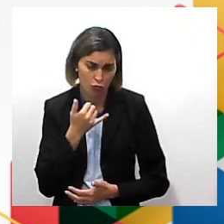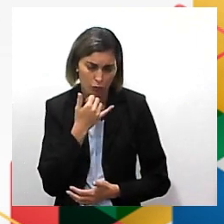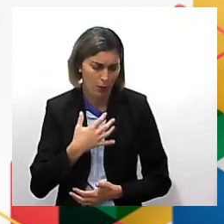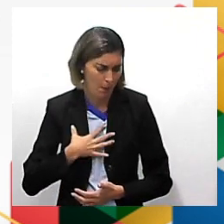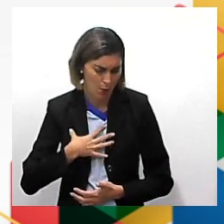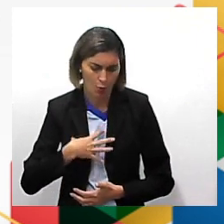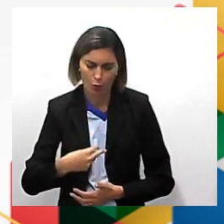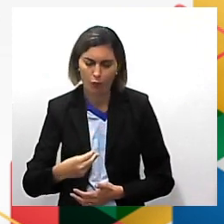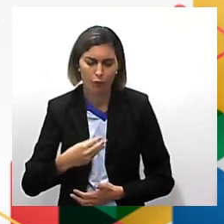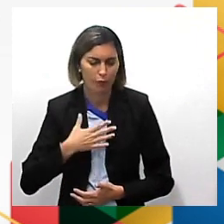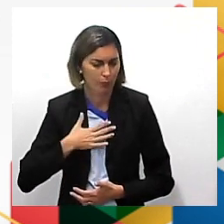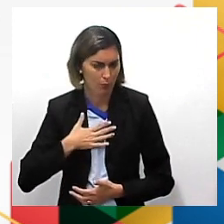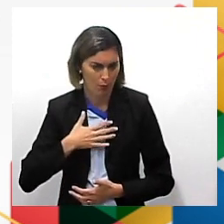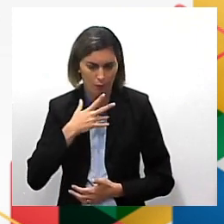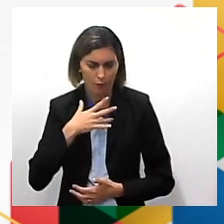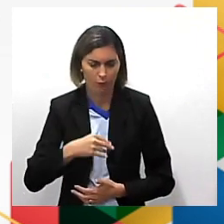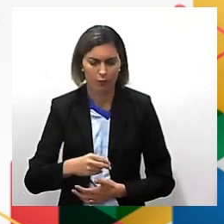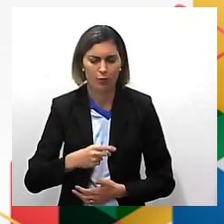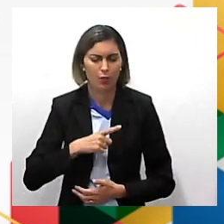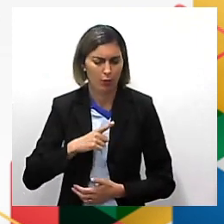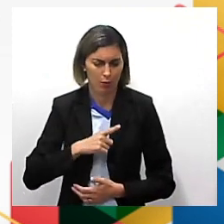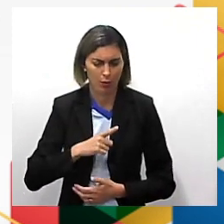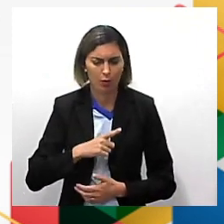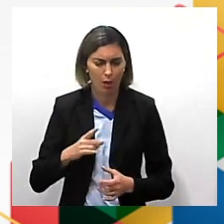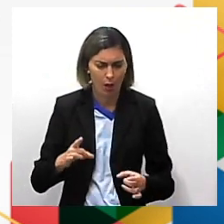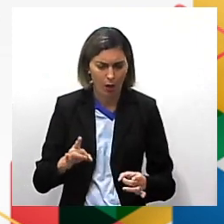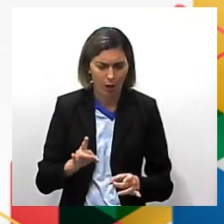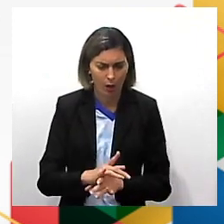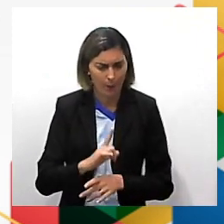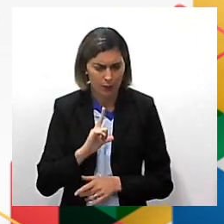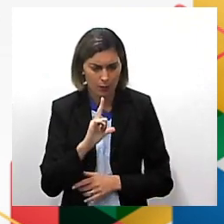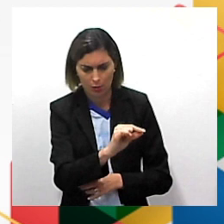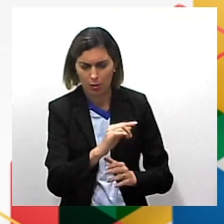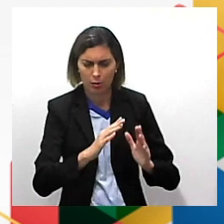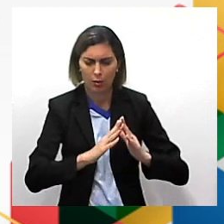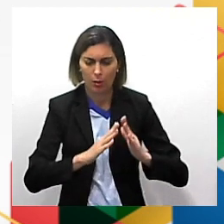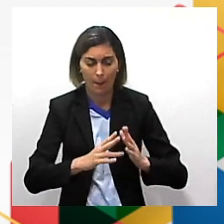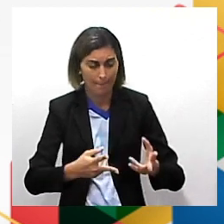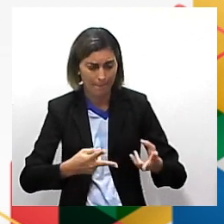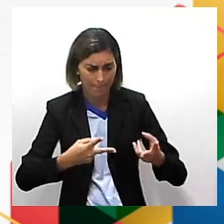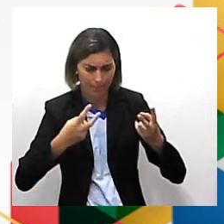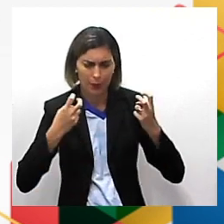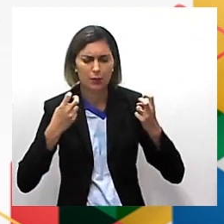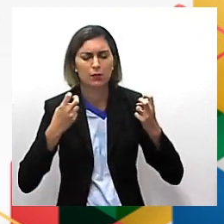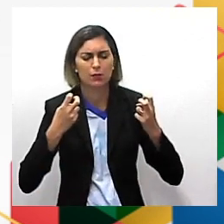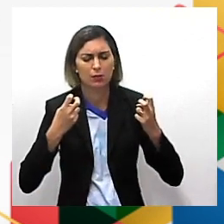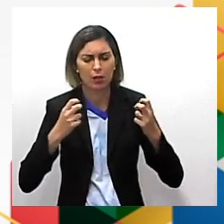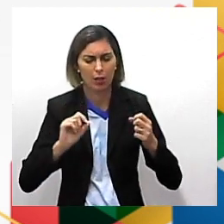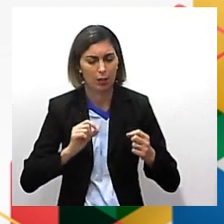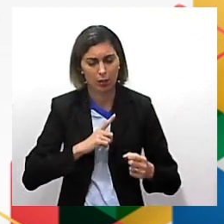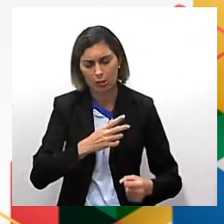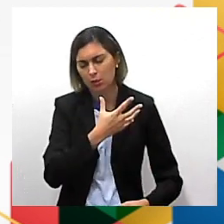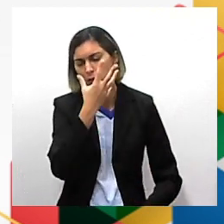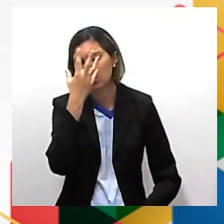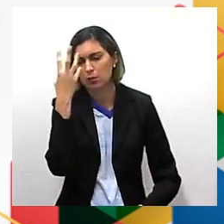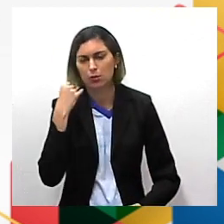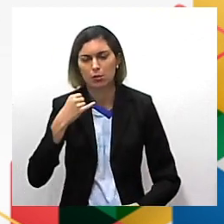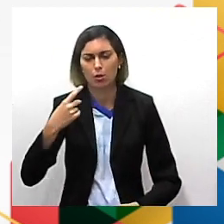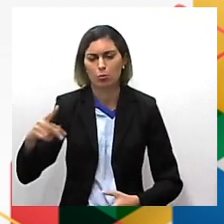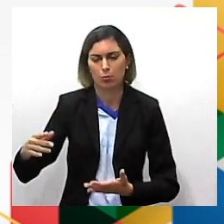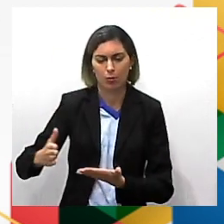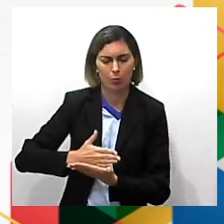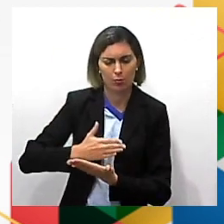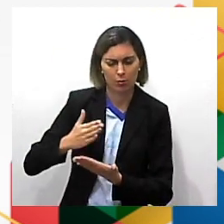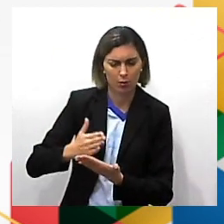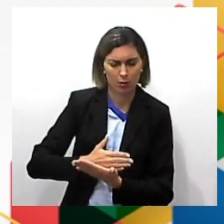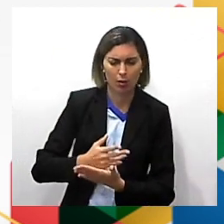meu filho tinha acabado de sair de casa quando percebeu que tinha esquecido os seus